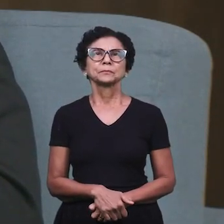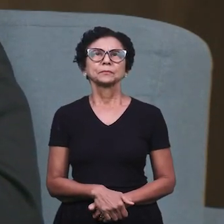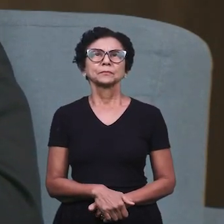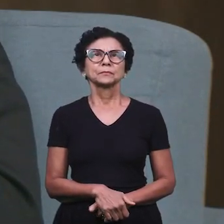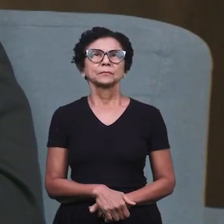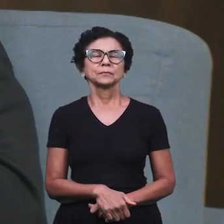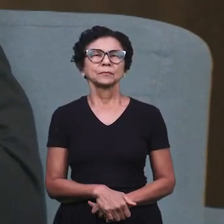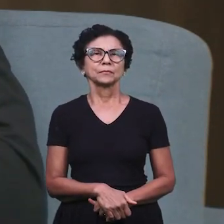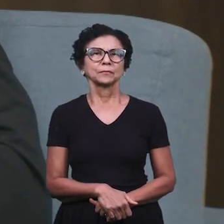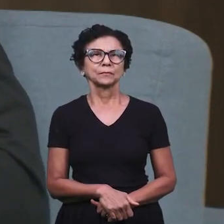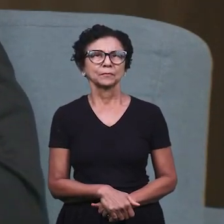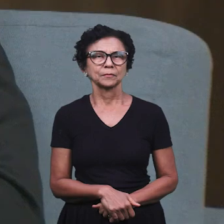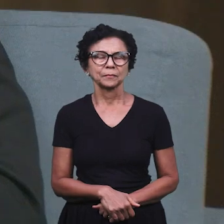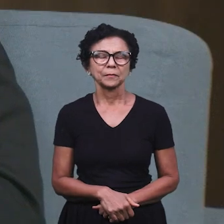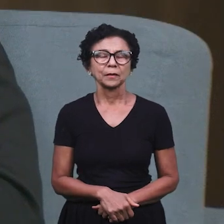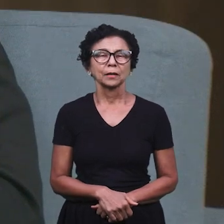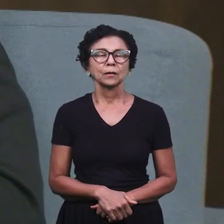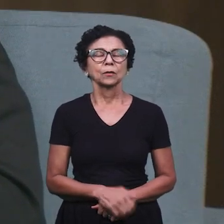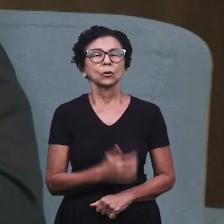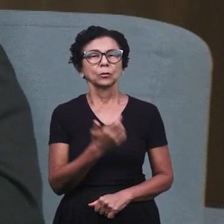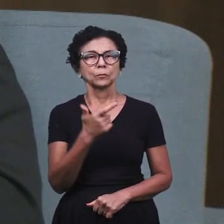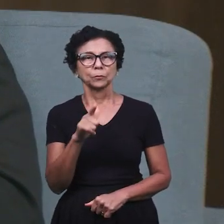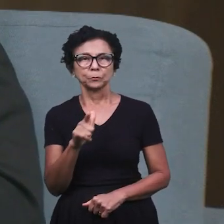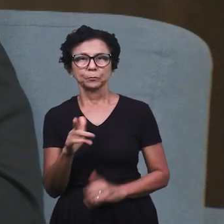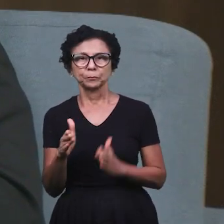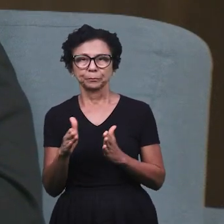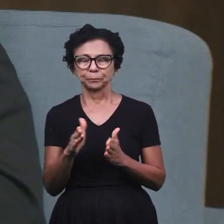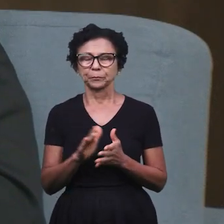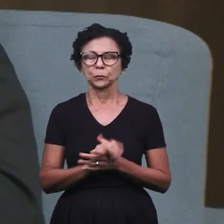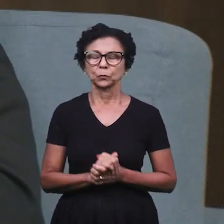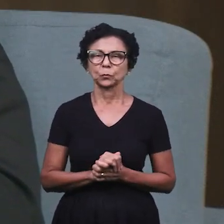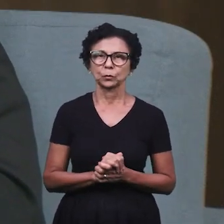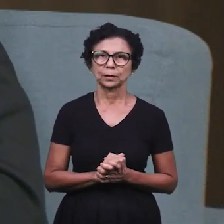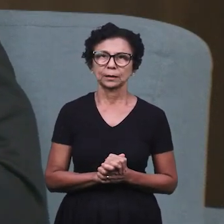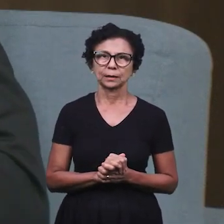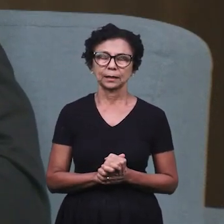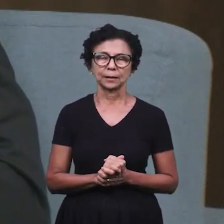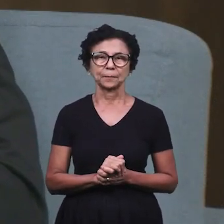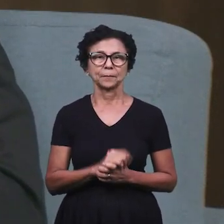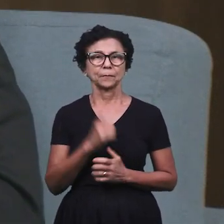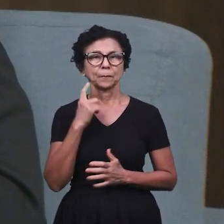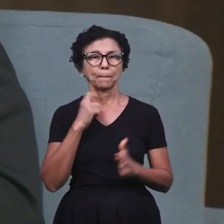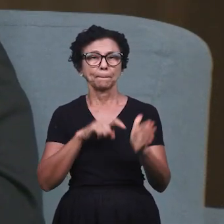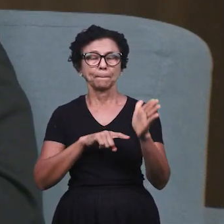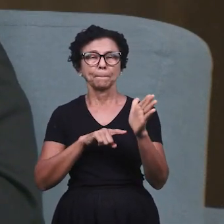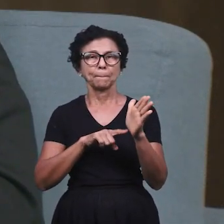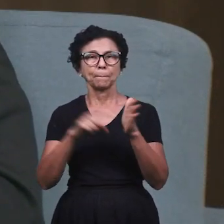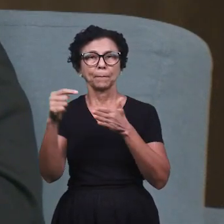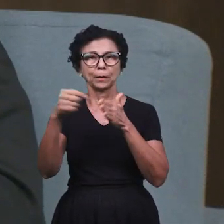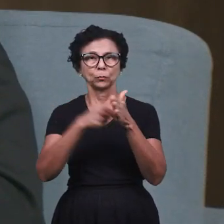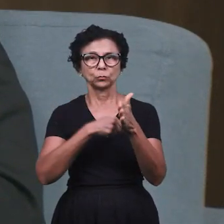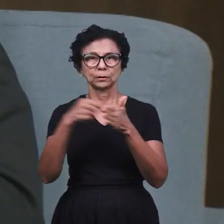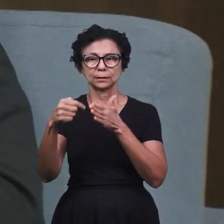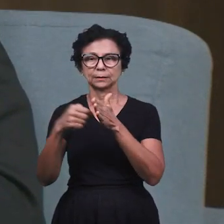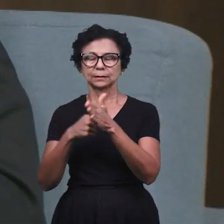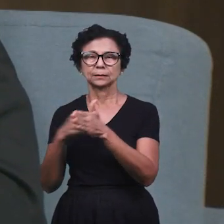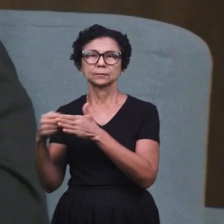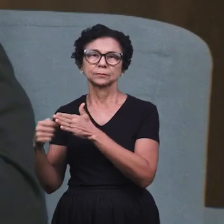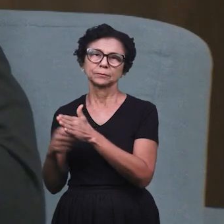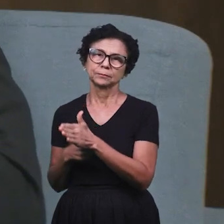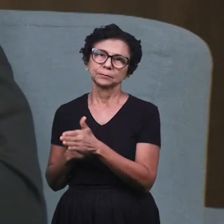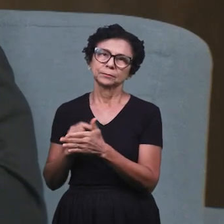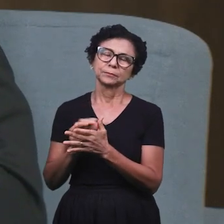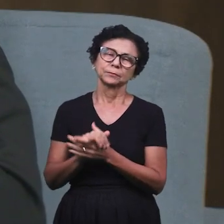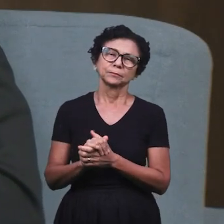é Esclarecendo. Este quadro que nós temos aqui no nosso programa são perguntas enviadas pelos nossos irmãos